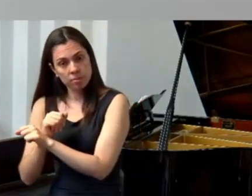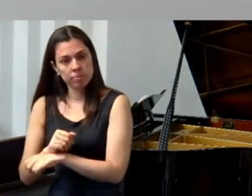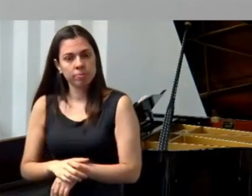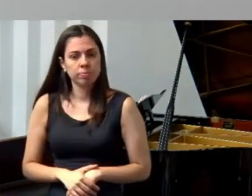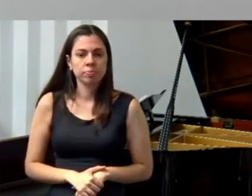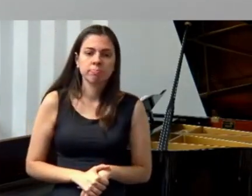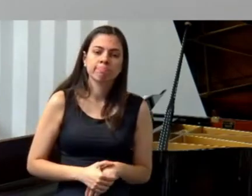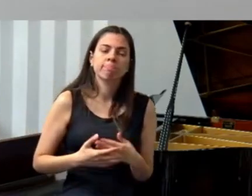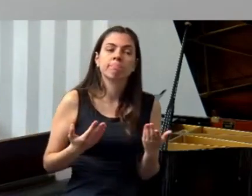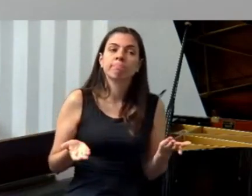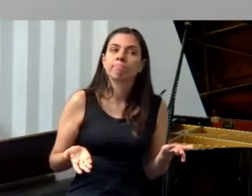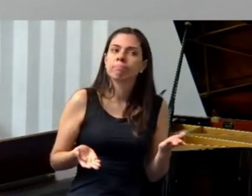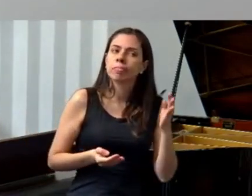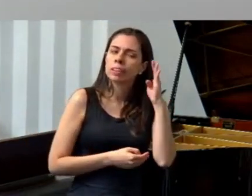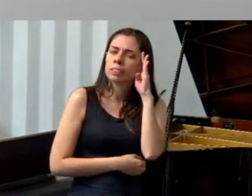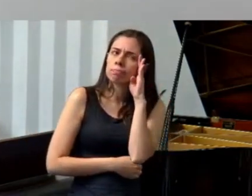Deus?